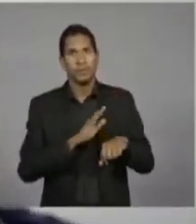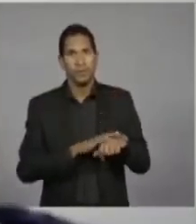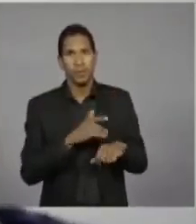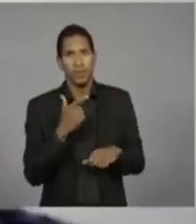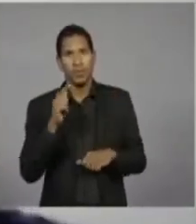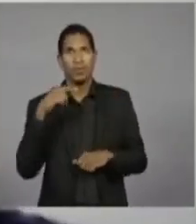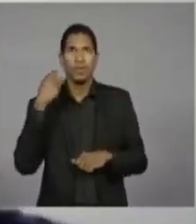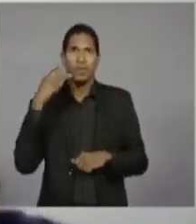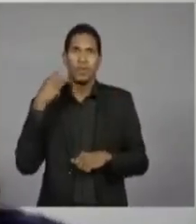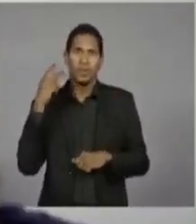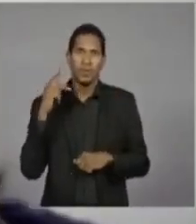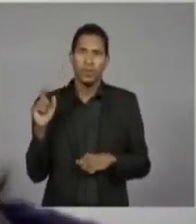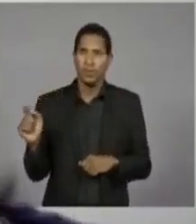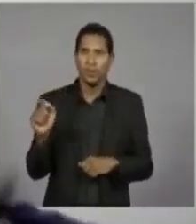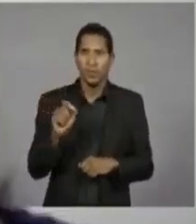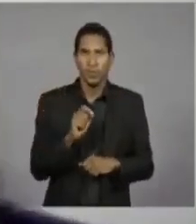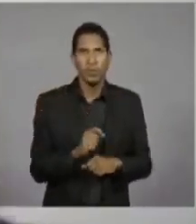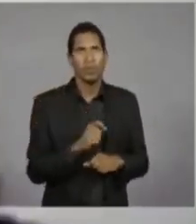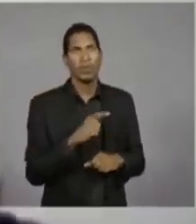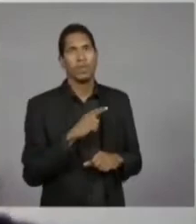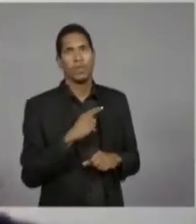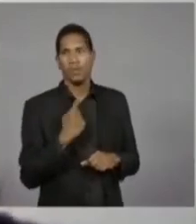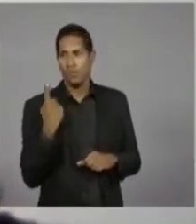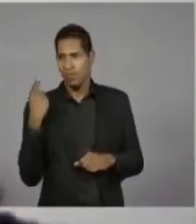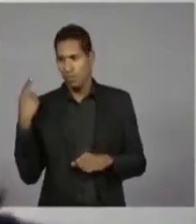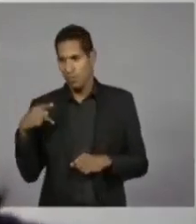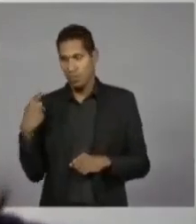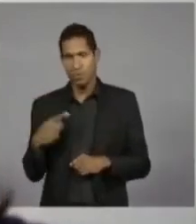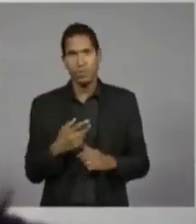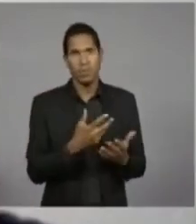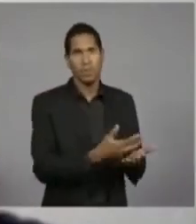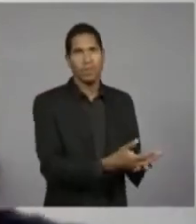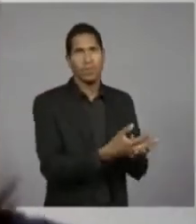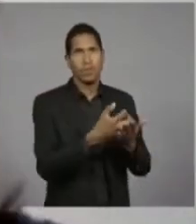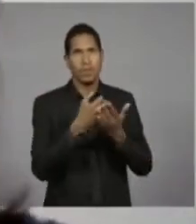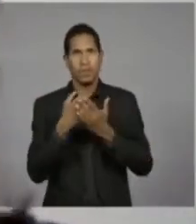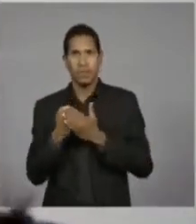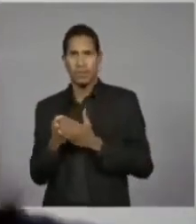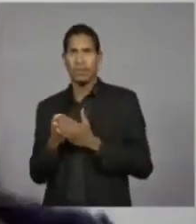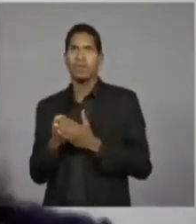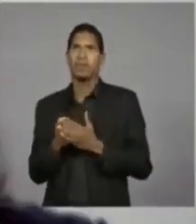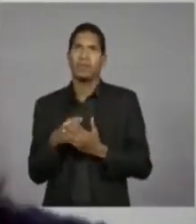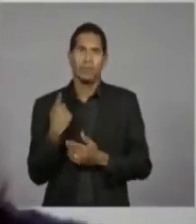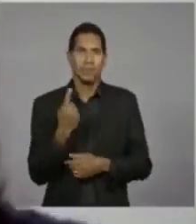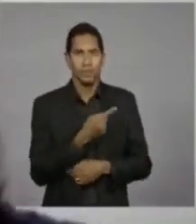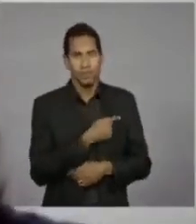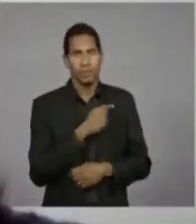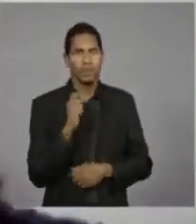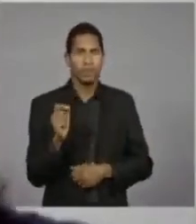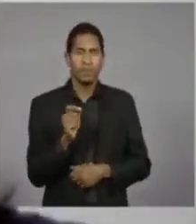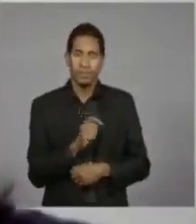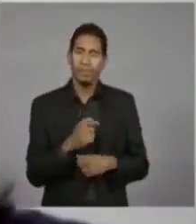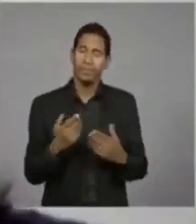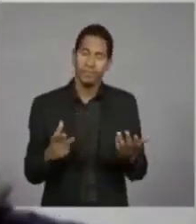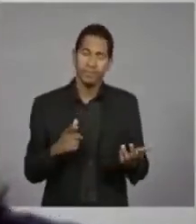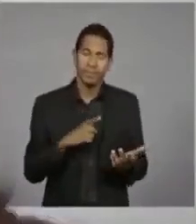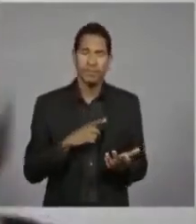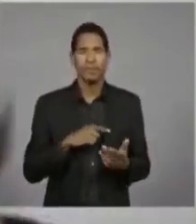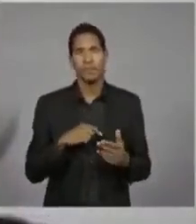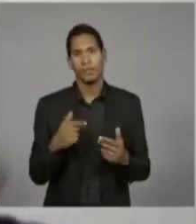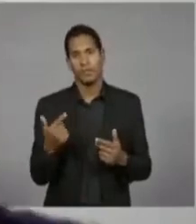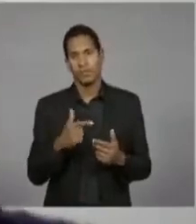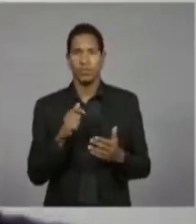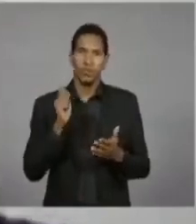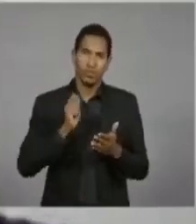outro vereador ou vereador abrir mão de um projeto seu para incluir um nosso, ainda que requeira coautoria,